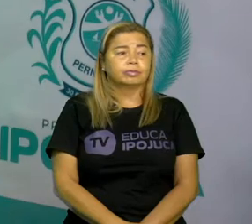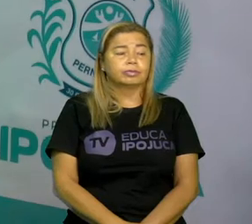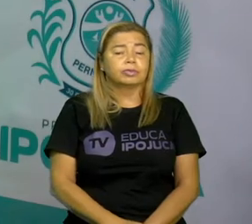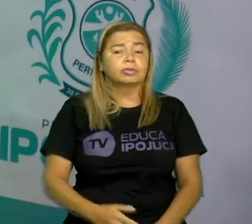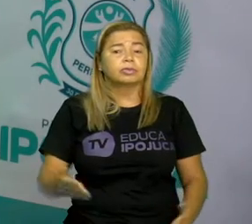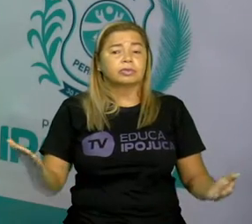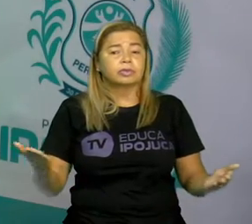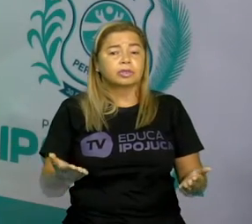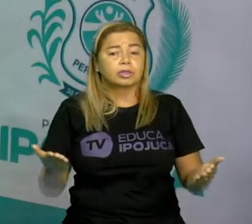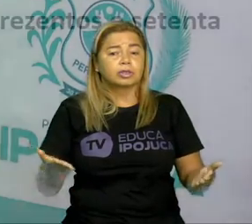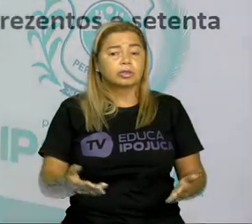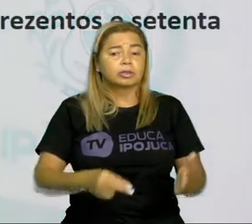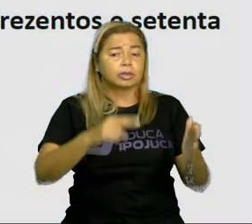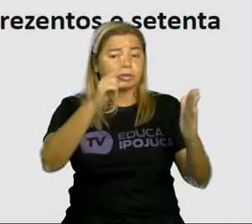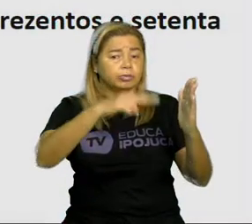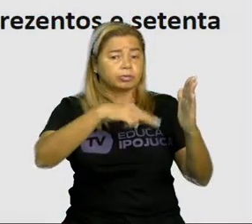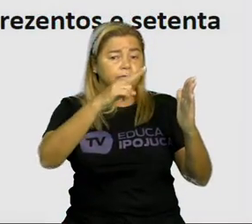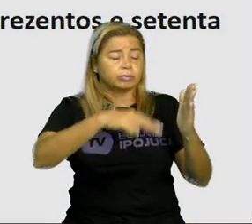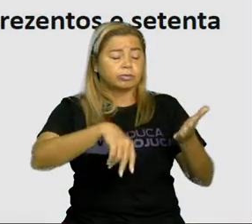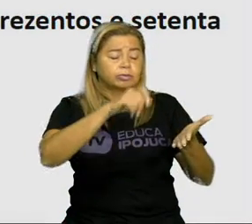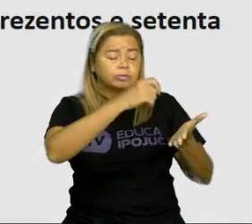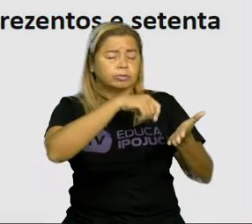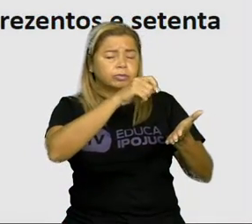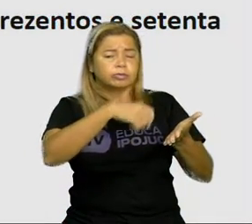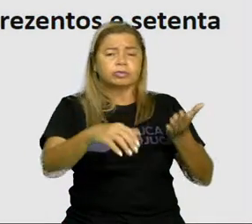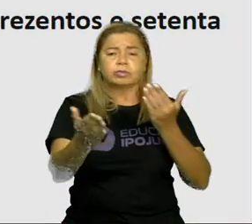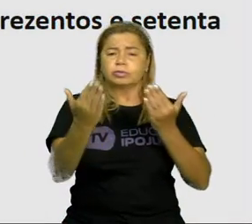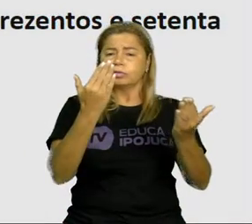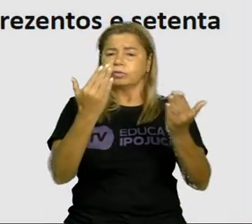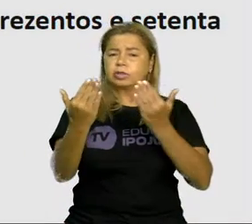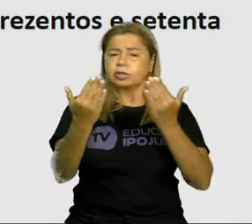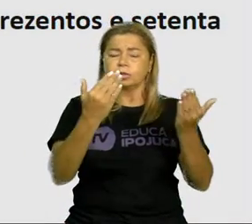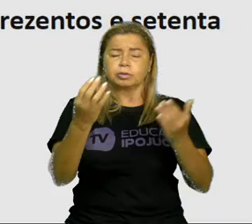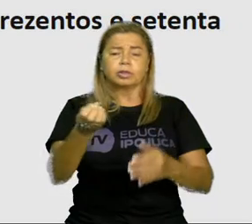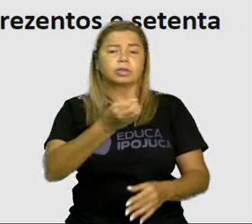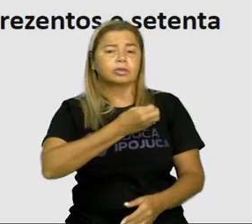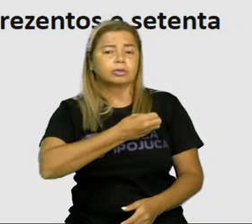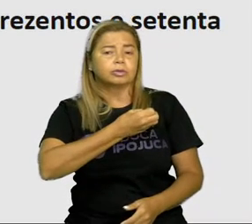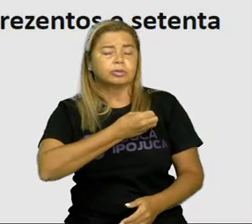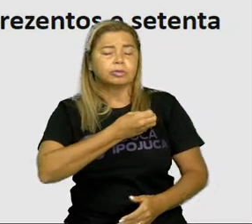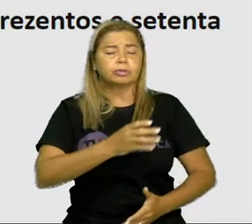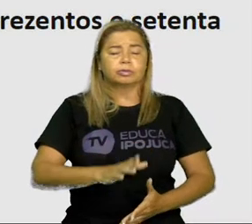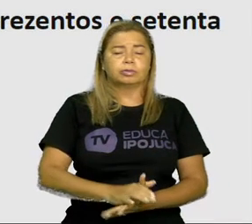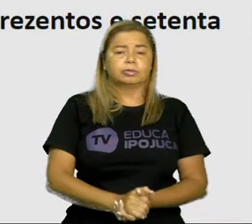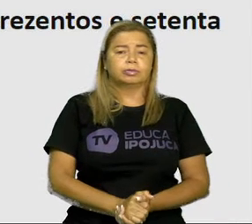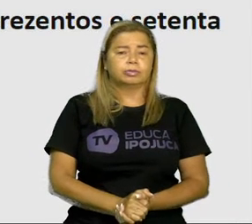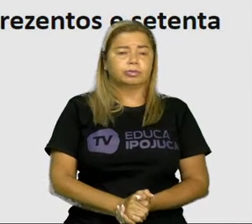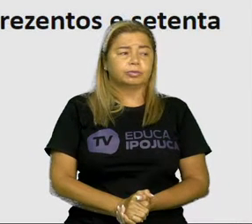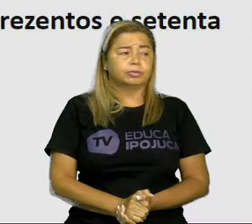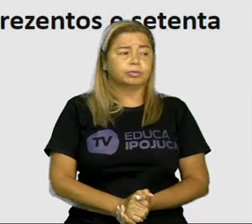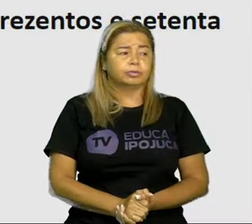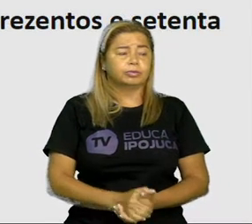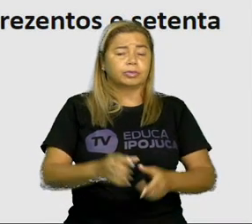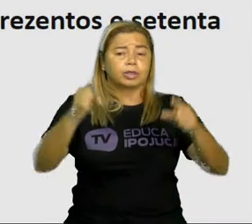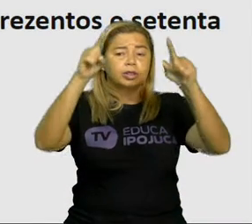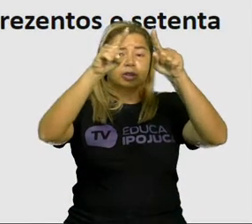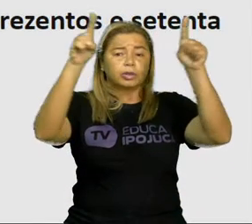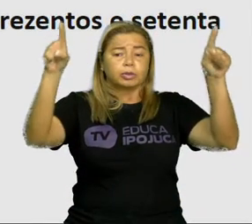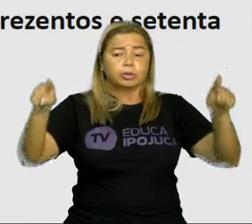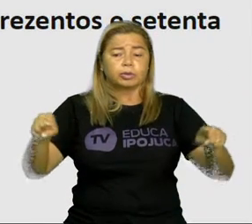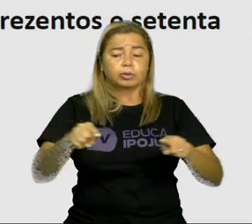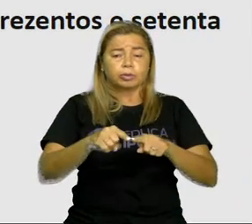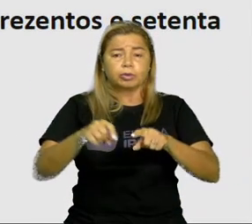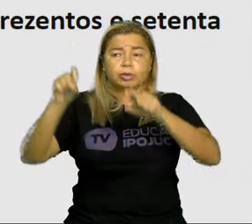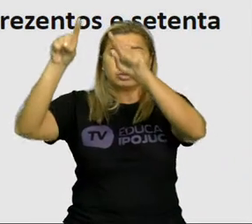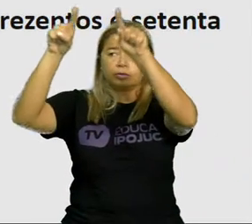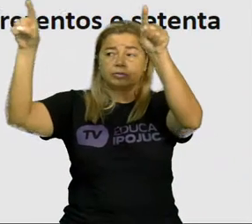Agora, leitura, escrita e comparação de números. Eu tenho o quadro 1 e o quadro